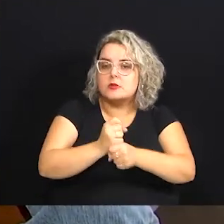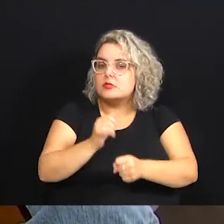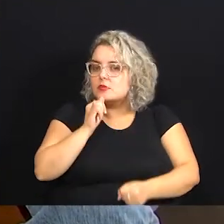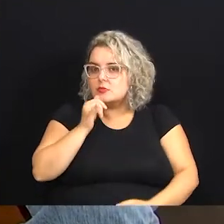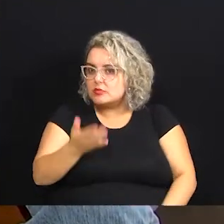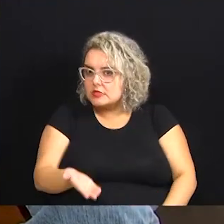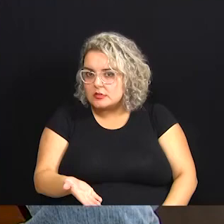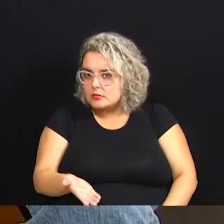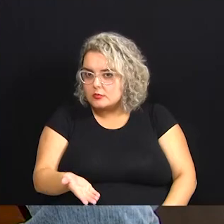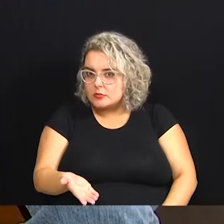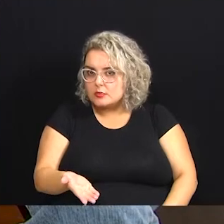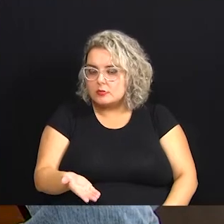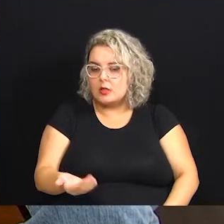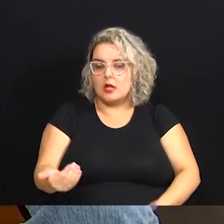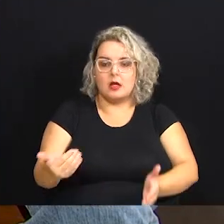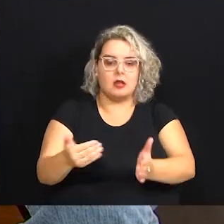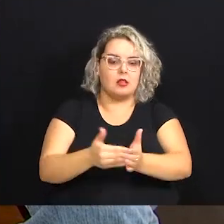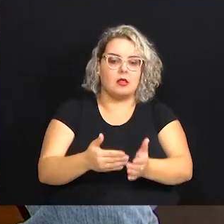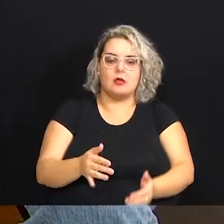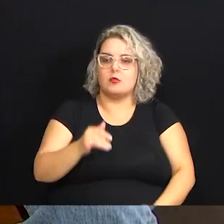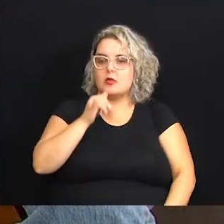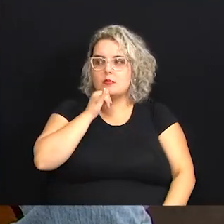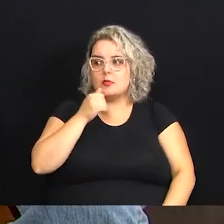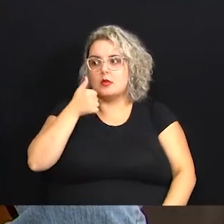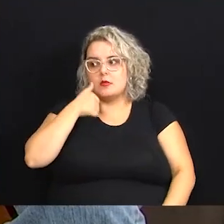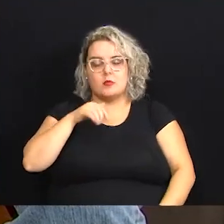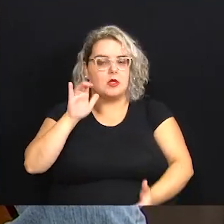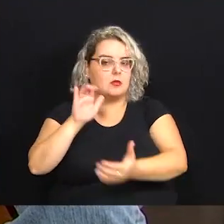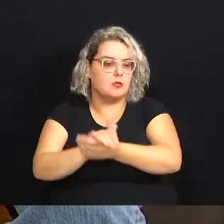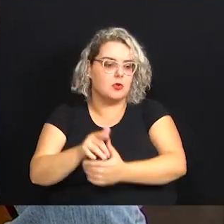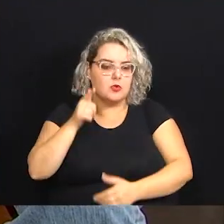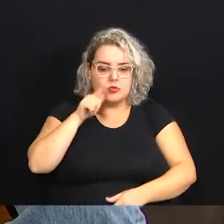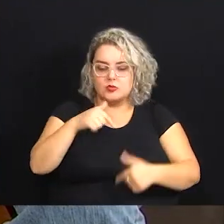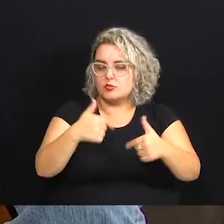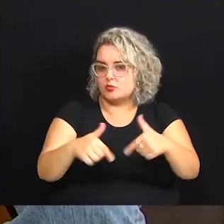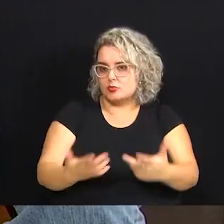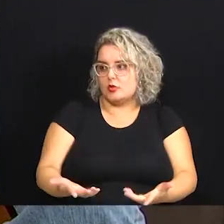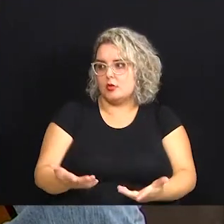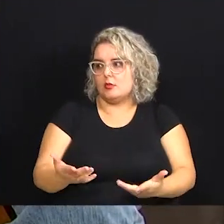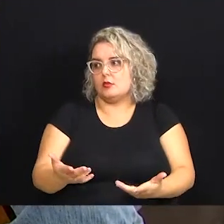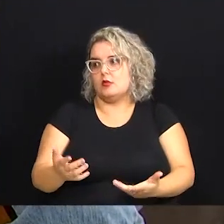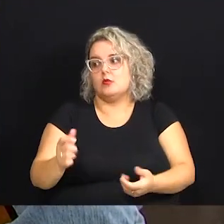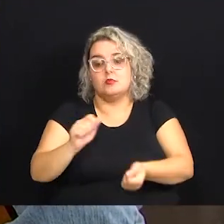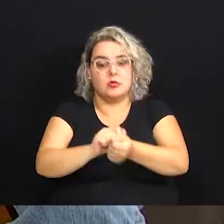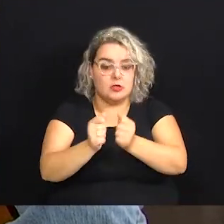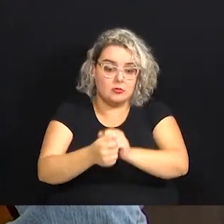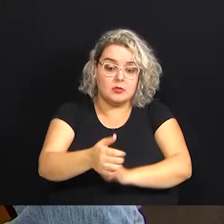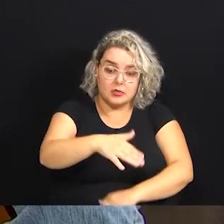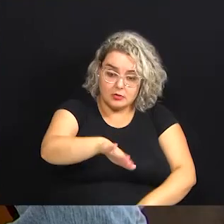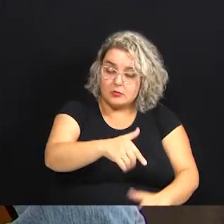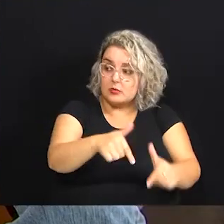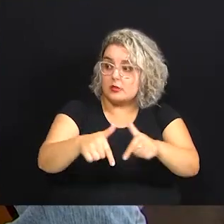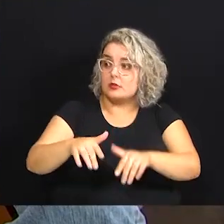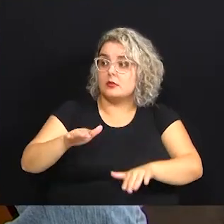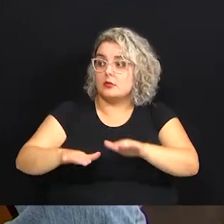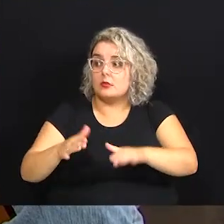por exemplo. Até que, por exemplo, minha esposa possa arrumar um emprego ou se realocar no mercado, porque muitas vezes não está, ou o